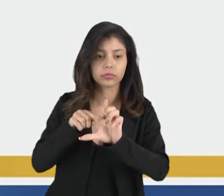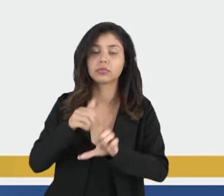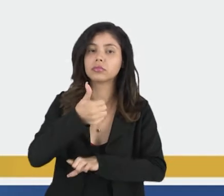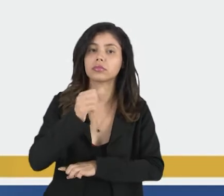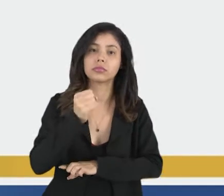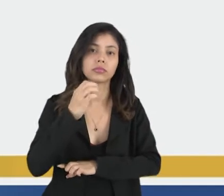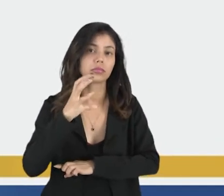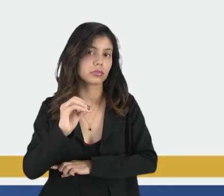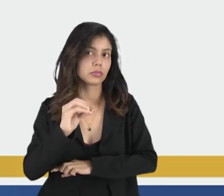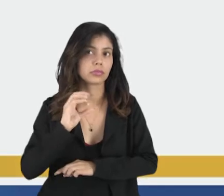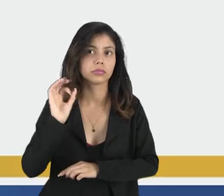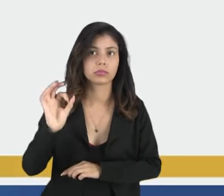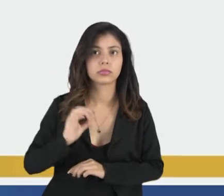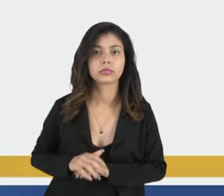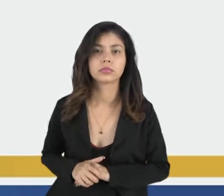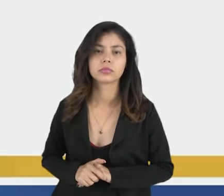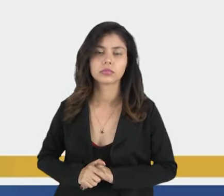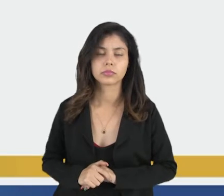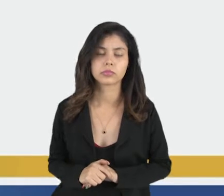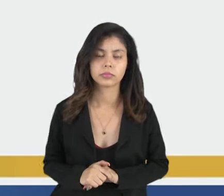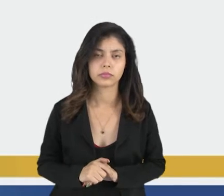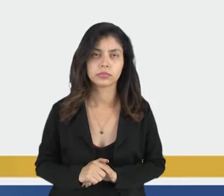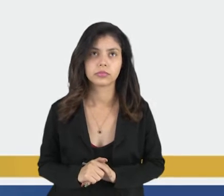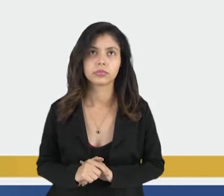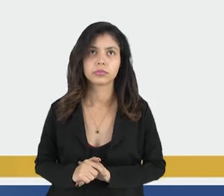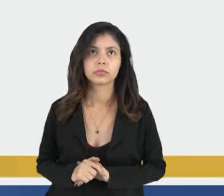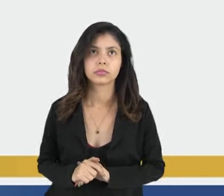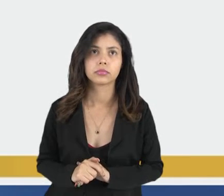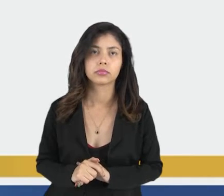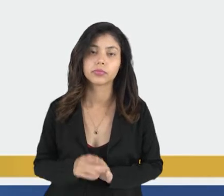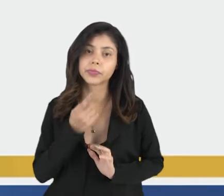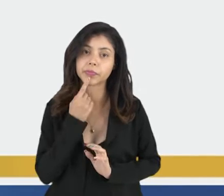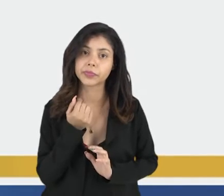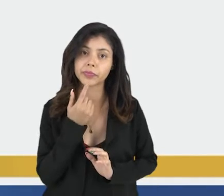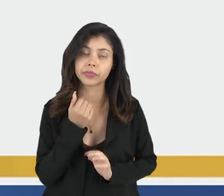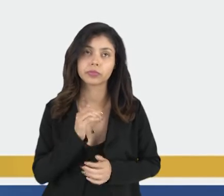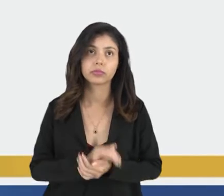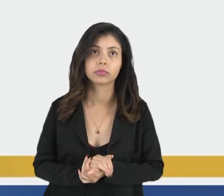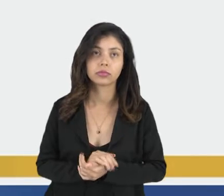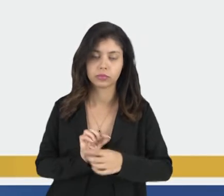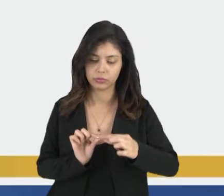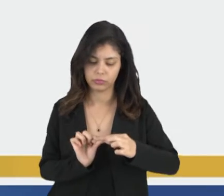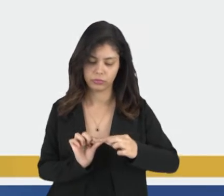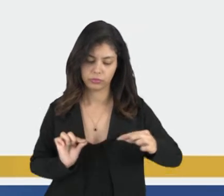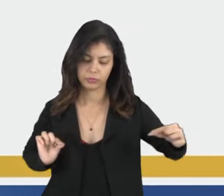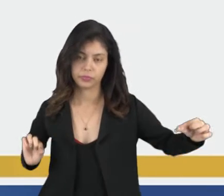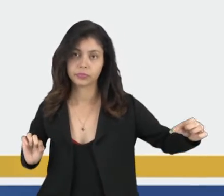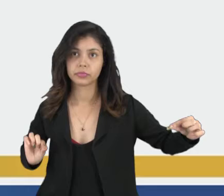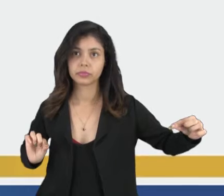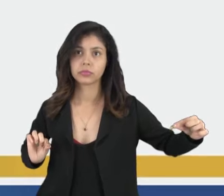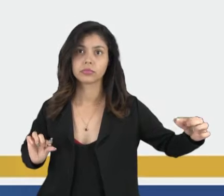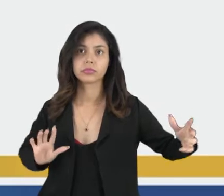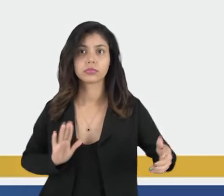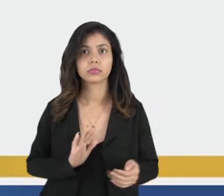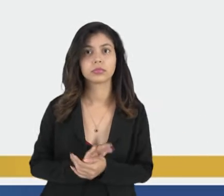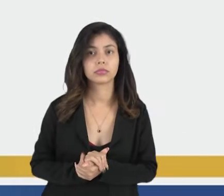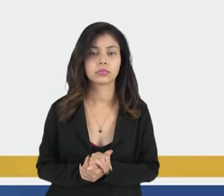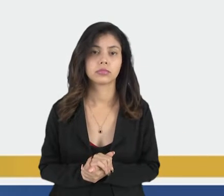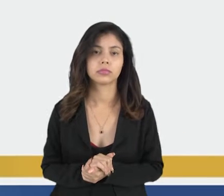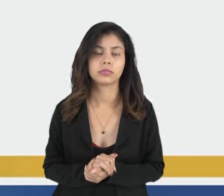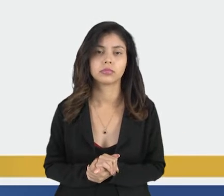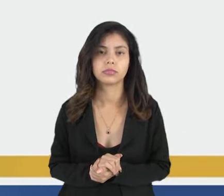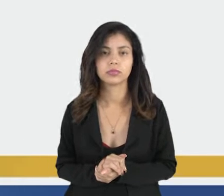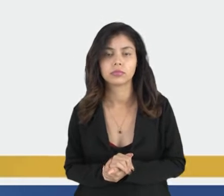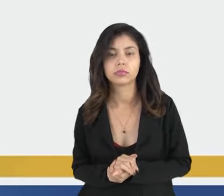180 graus. E essa linha vermelha, essa reta vermelha, o que marca uma linha é